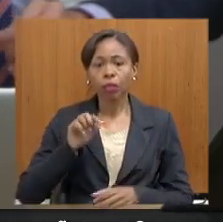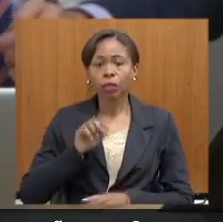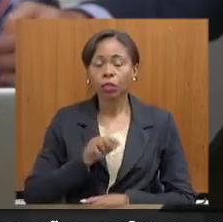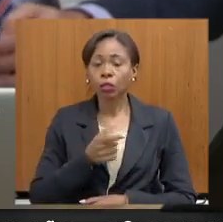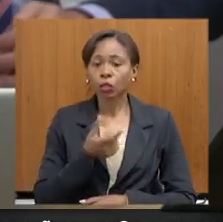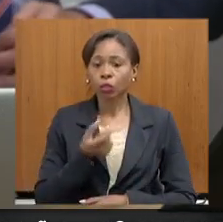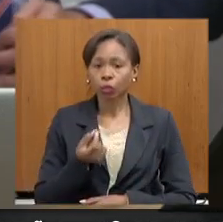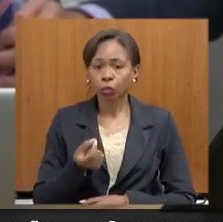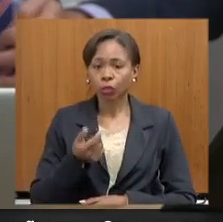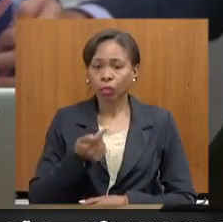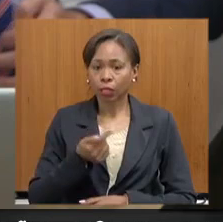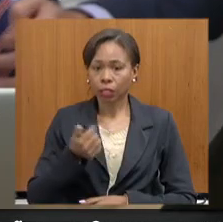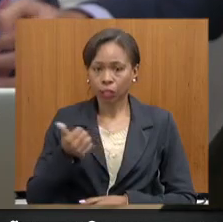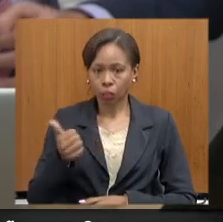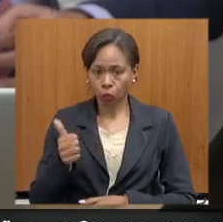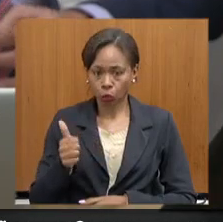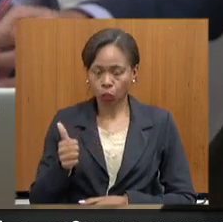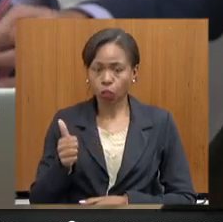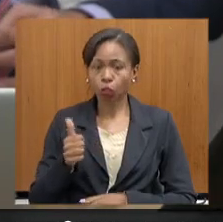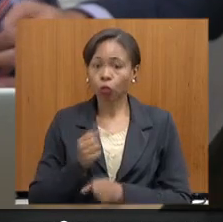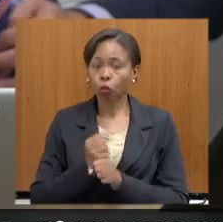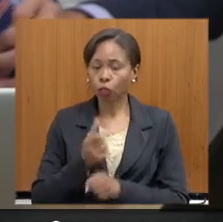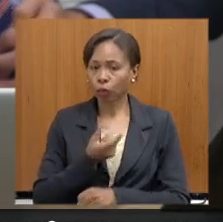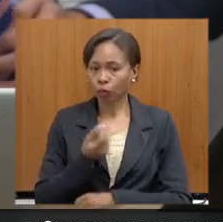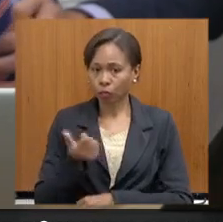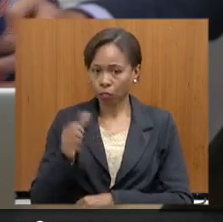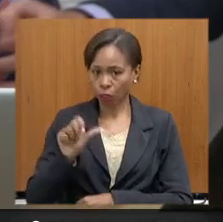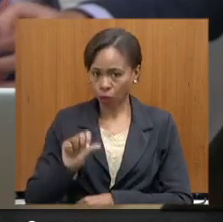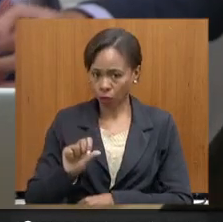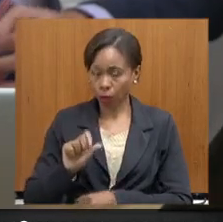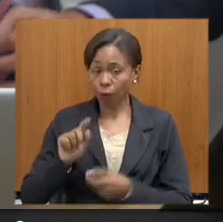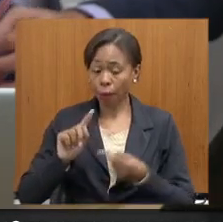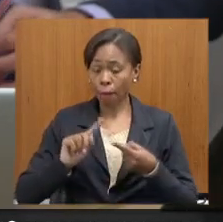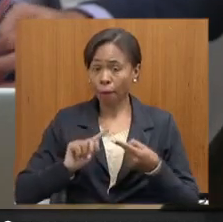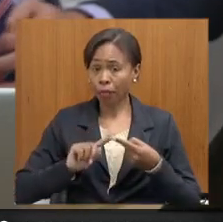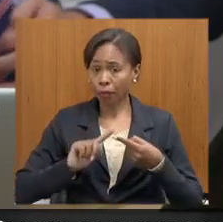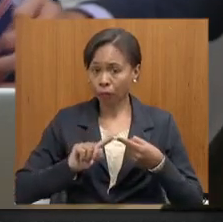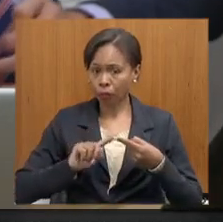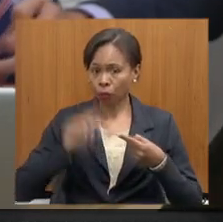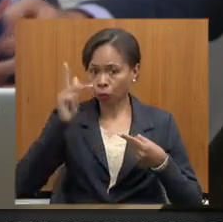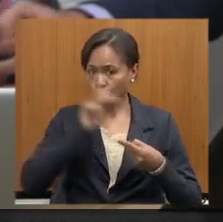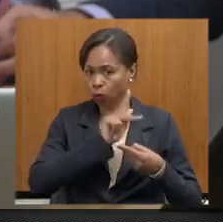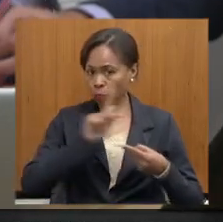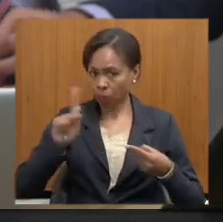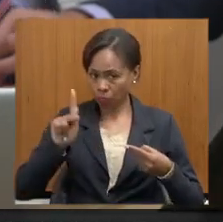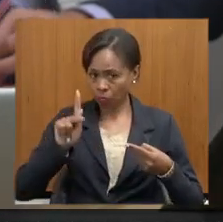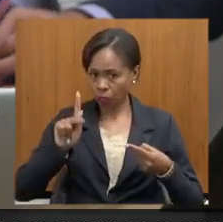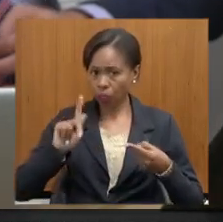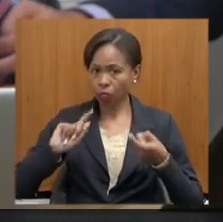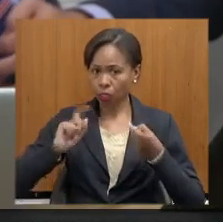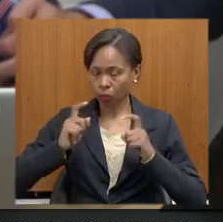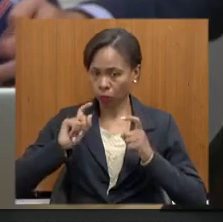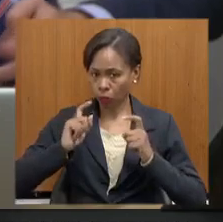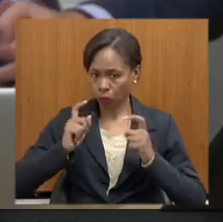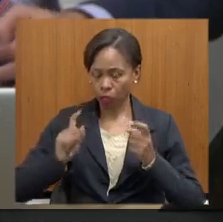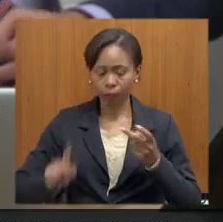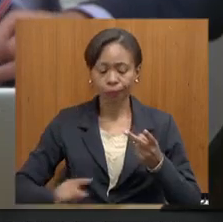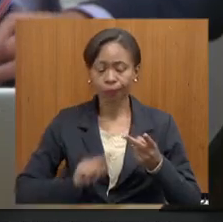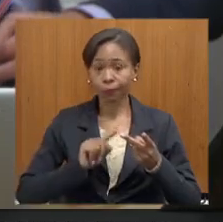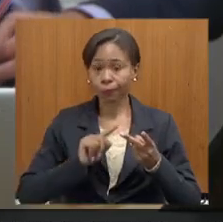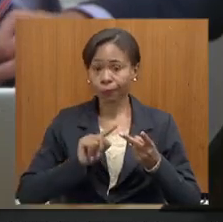na seguinte ordem presidente da reunião os presidentes das